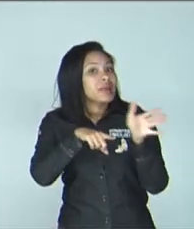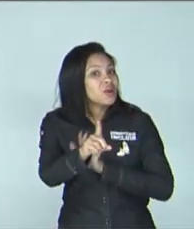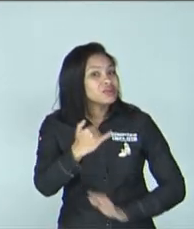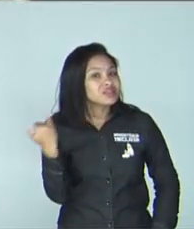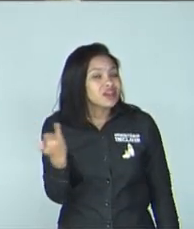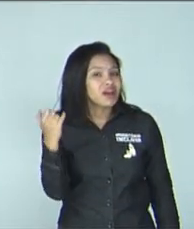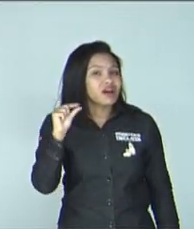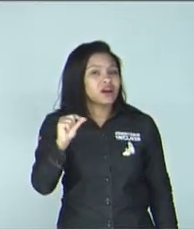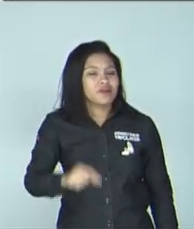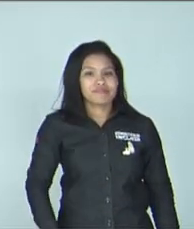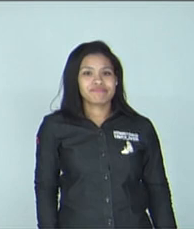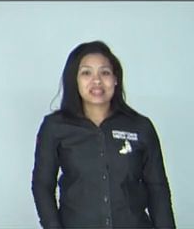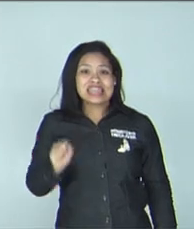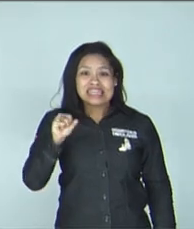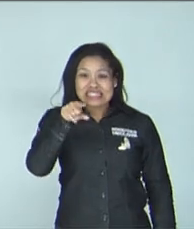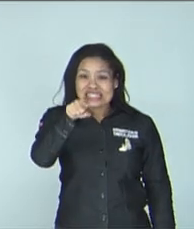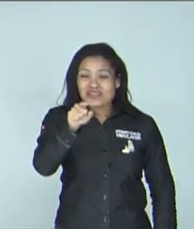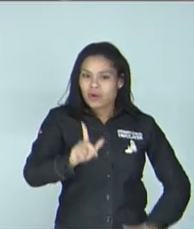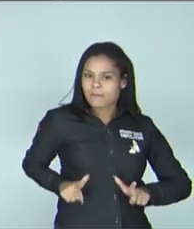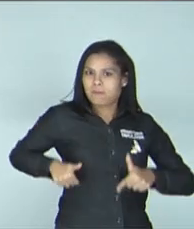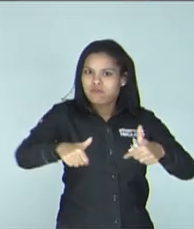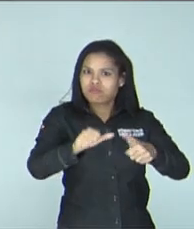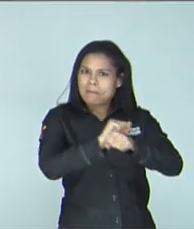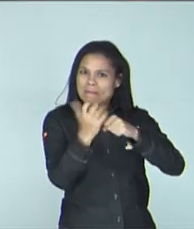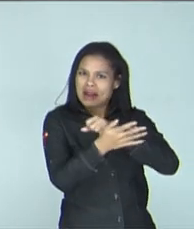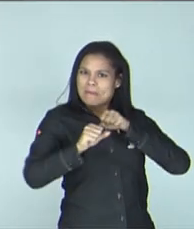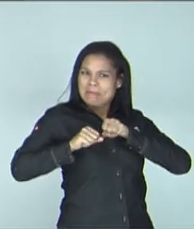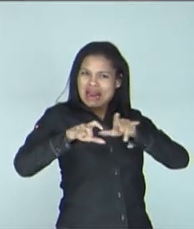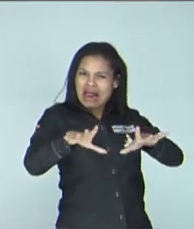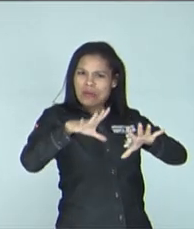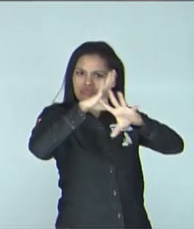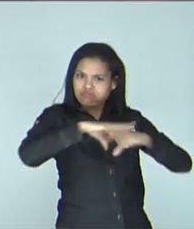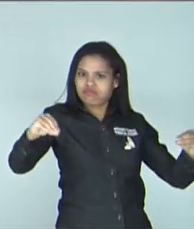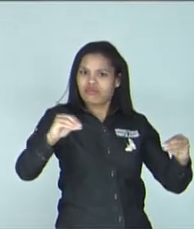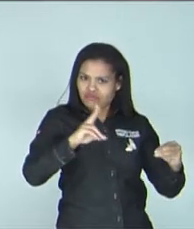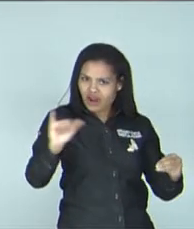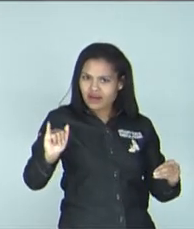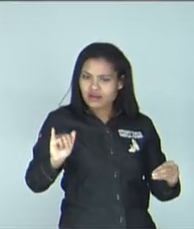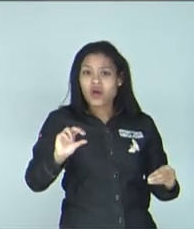e a pandemia pode ir embora ou você não reconheceu onde está o dedo de deus